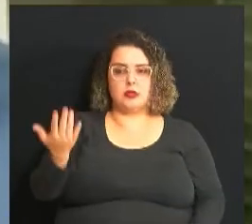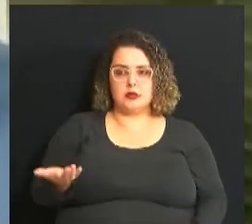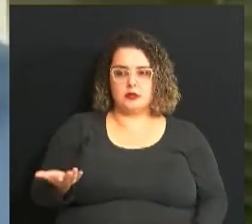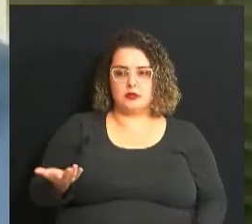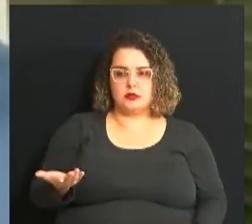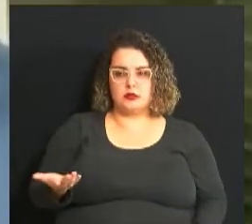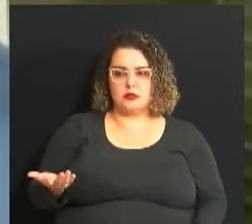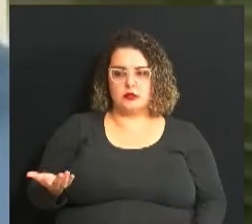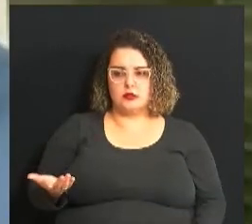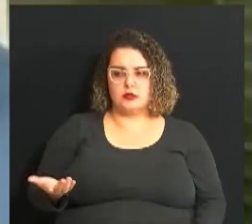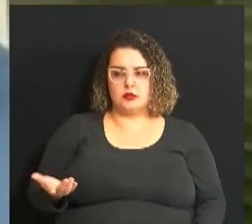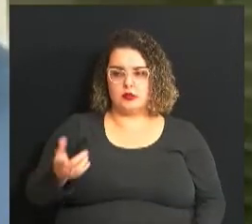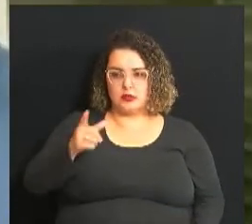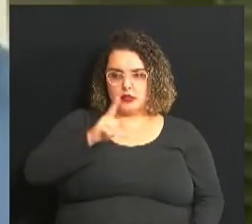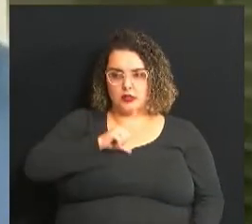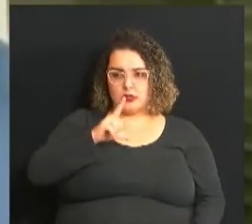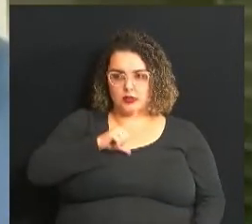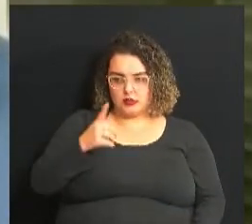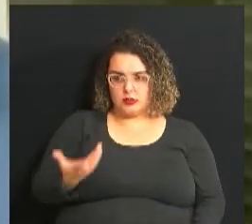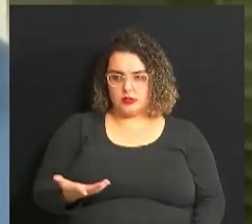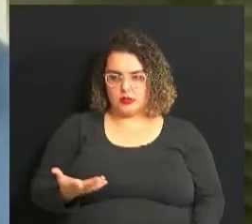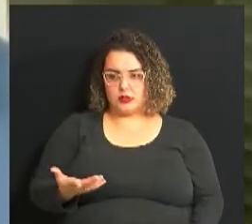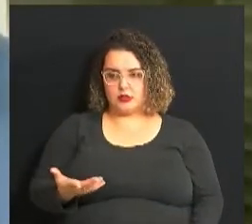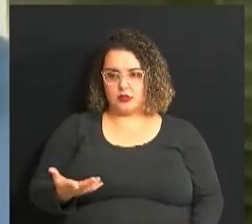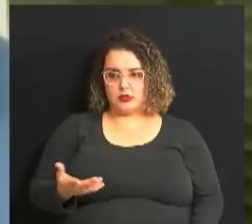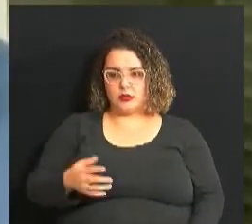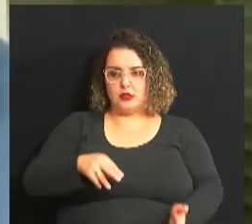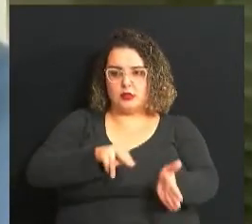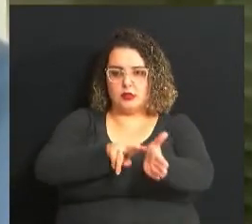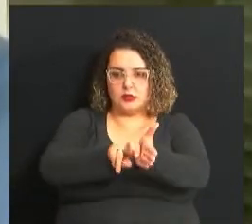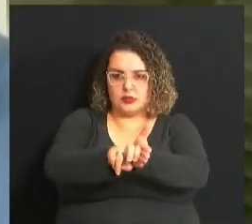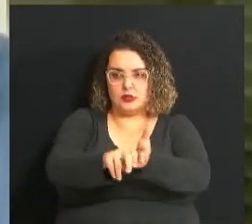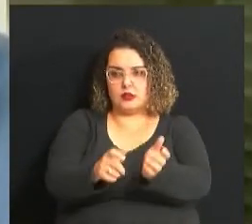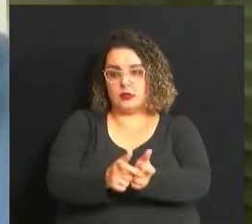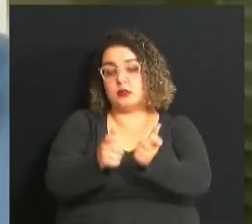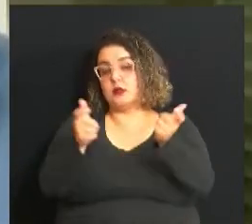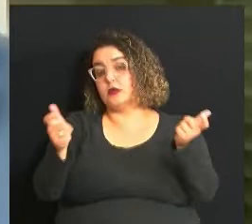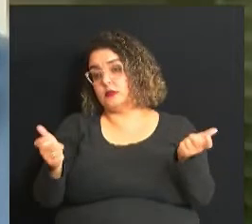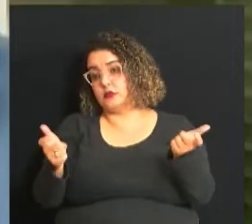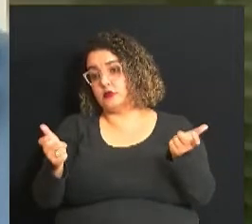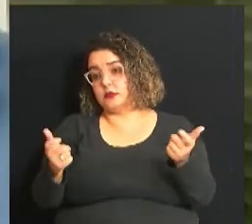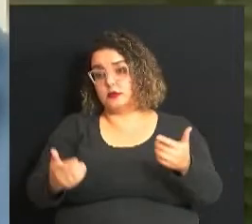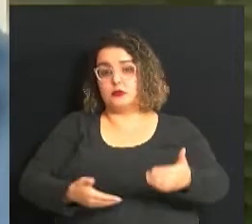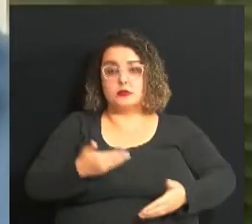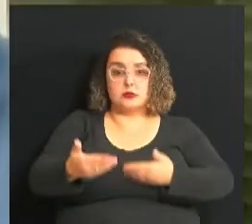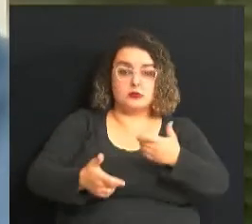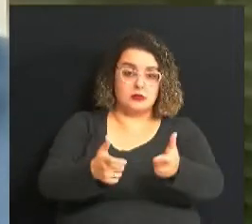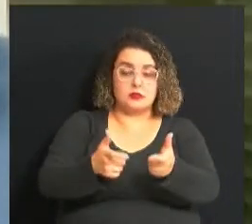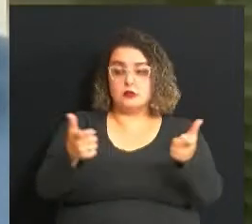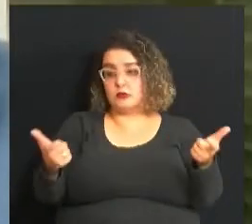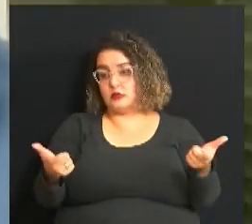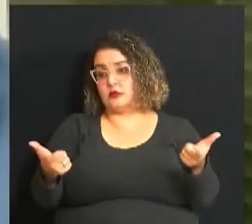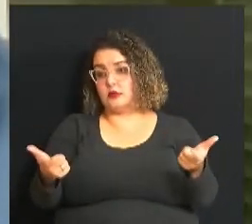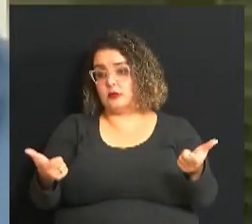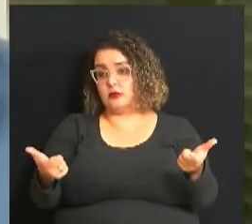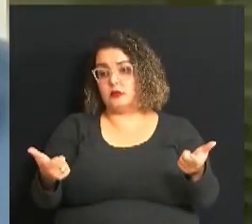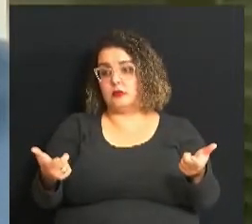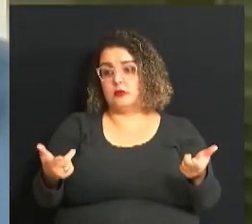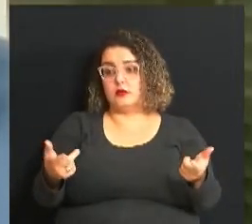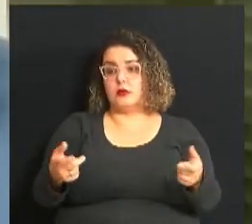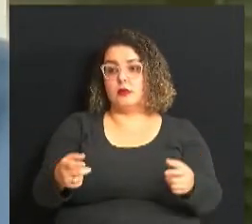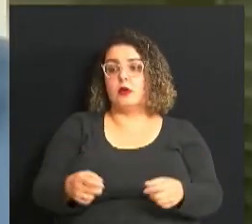existia um diagnóstico em excesso e um tratamento em excesso. Portanto, eles falam assim, procure